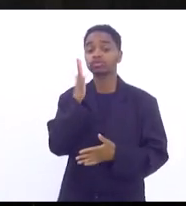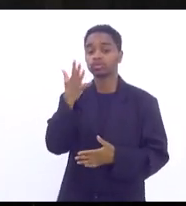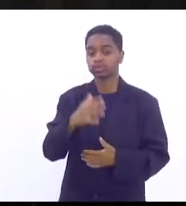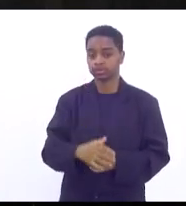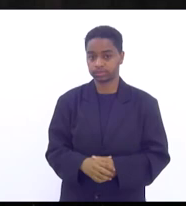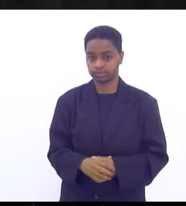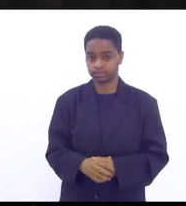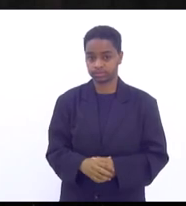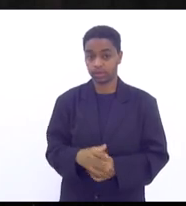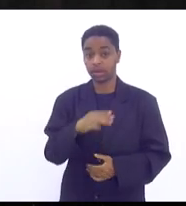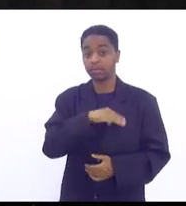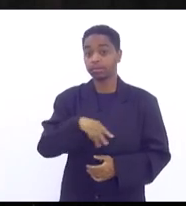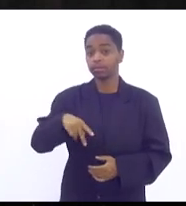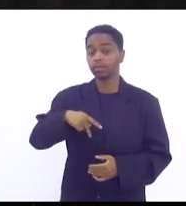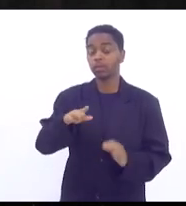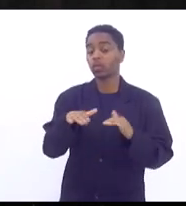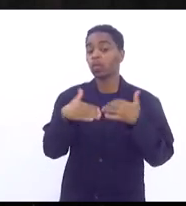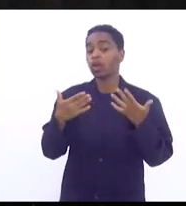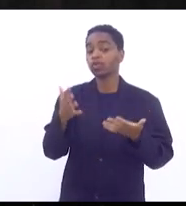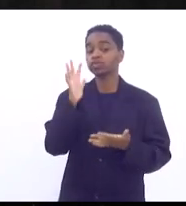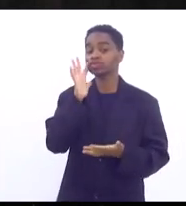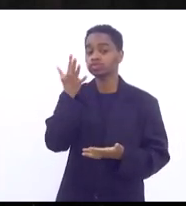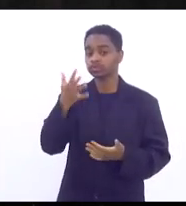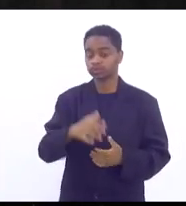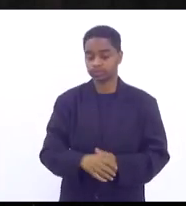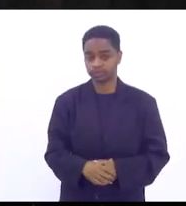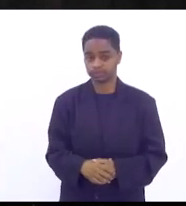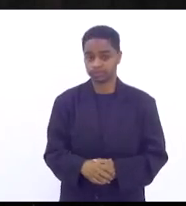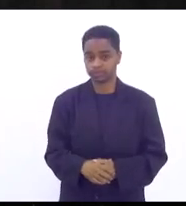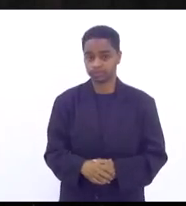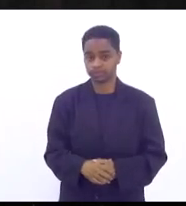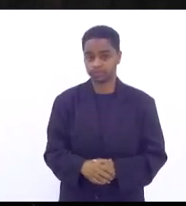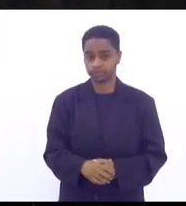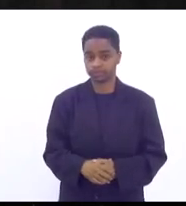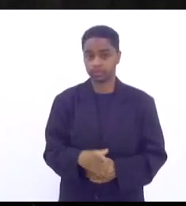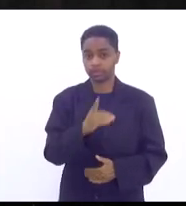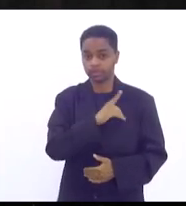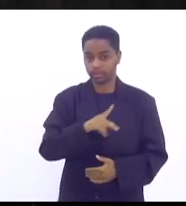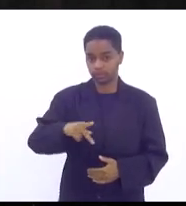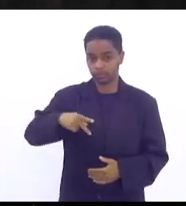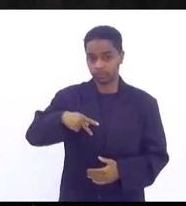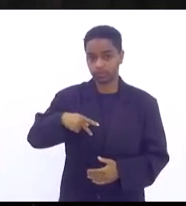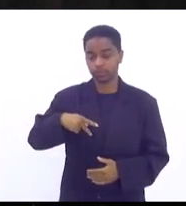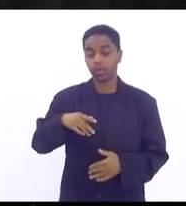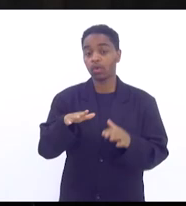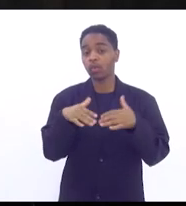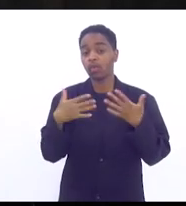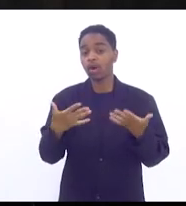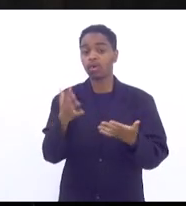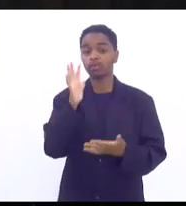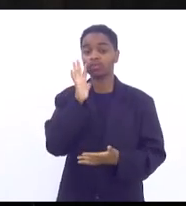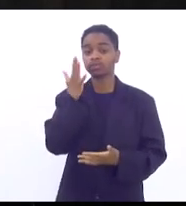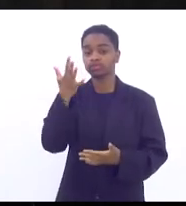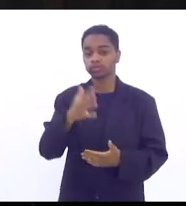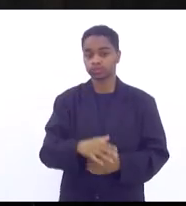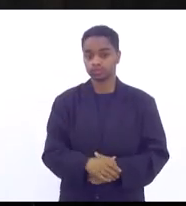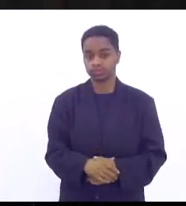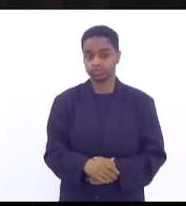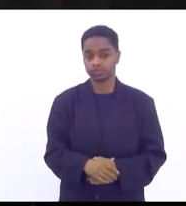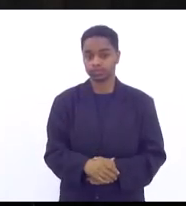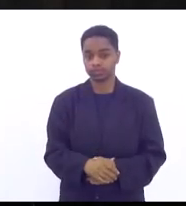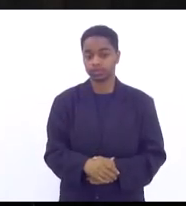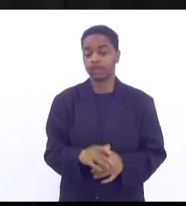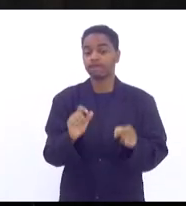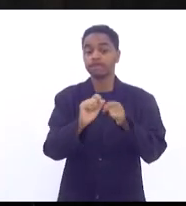Qual é, Ministério Público Federal, a alternativa? Defensoria Pública da União, qual é a alternativa? O que